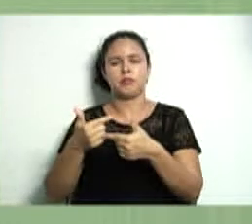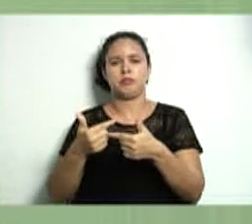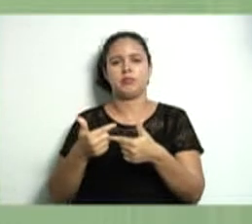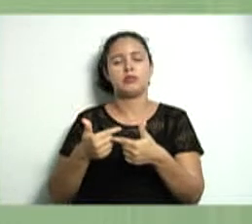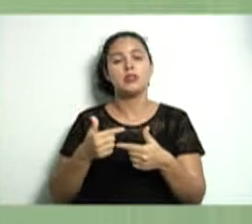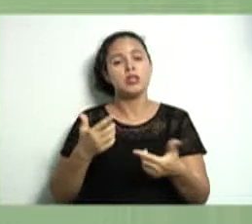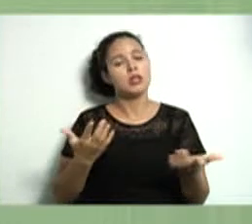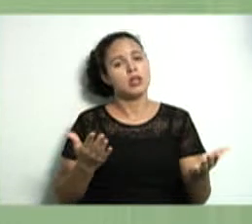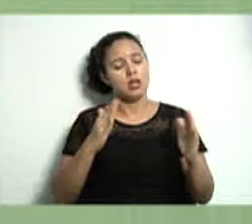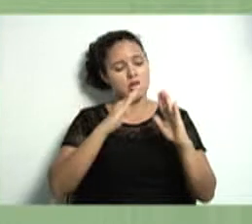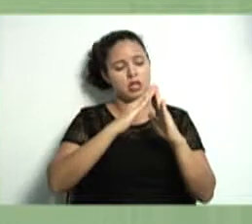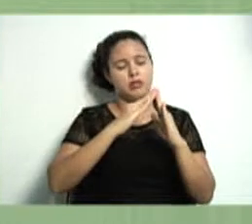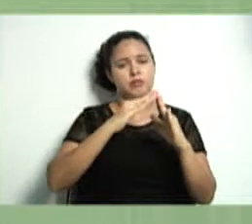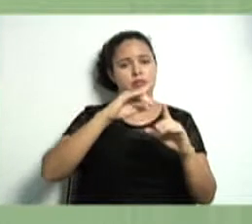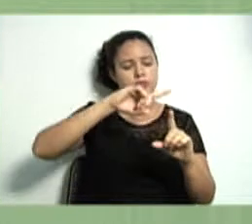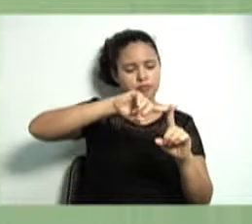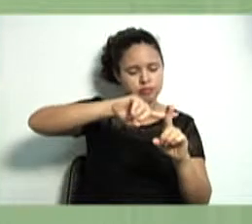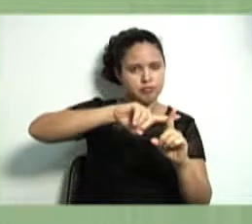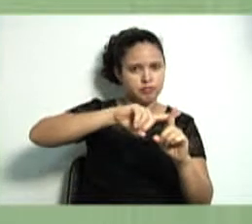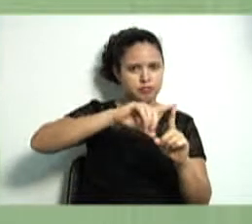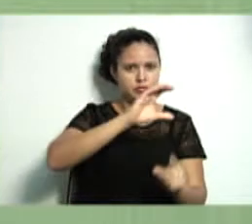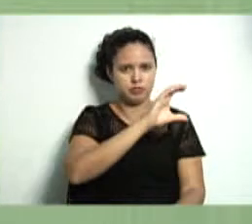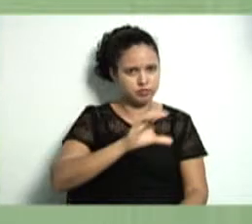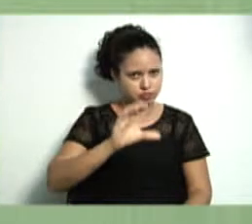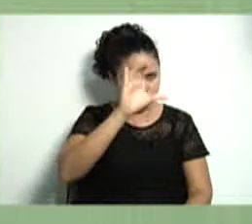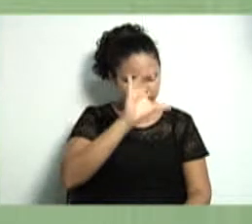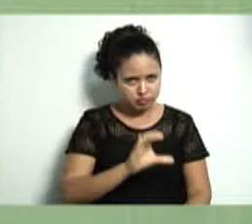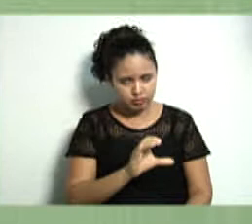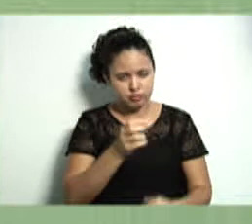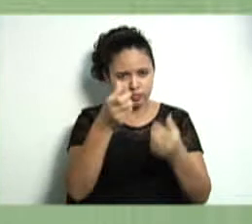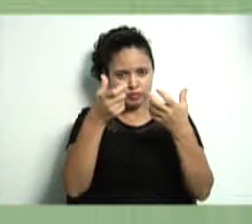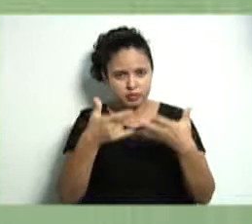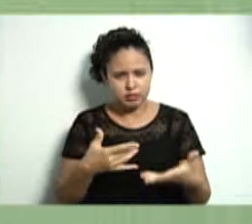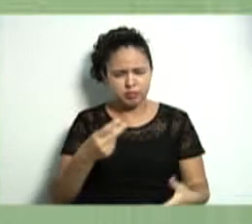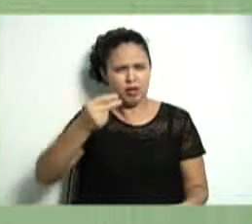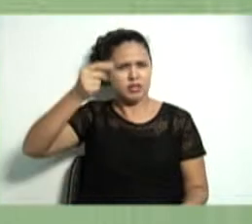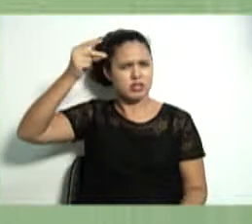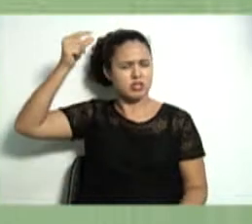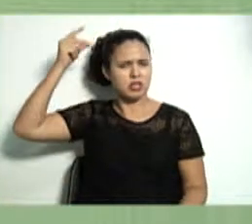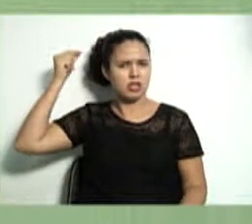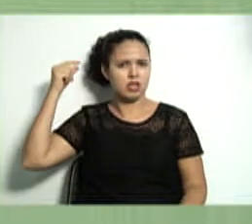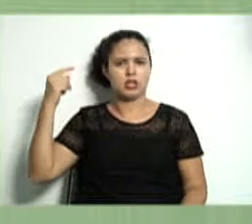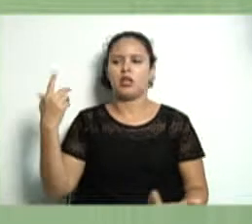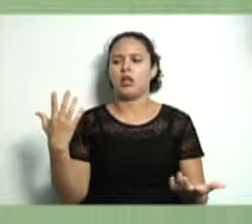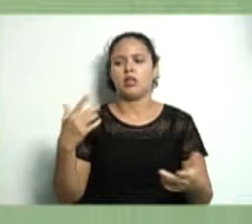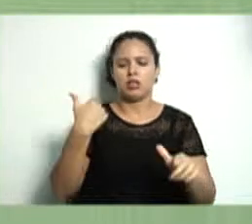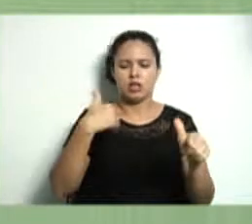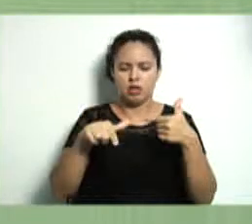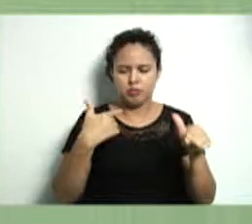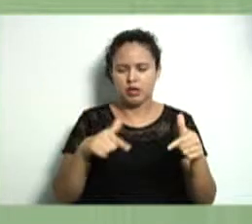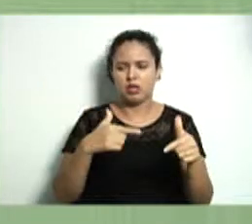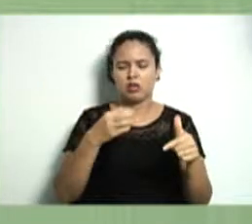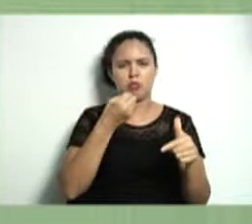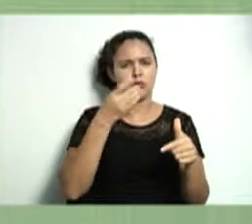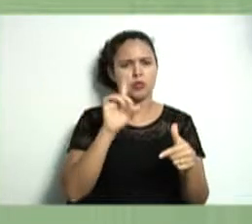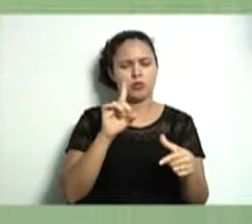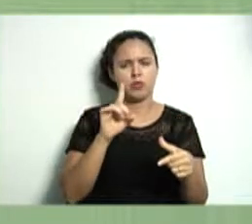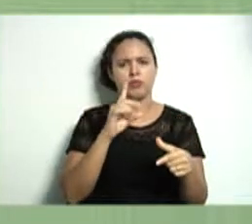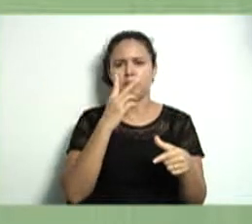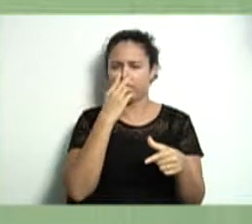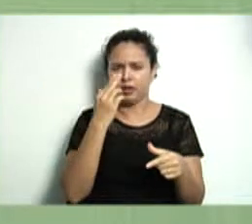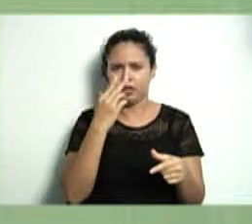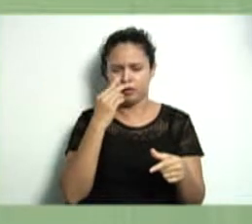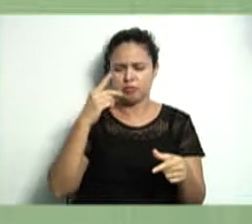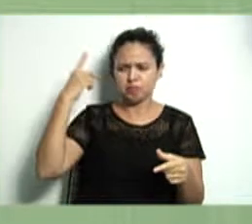dos homens, né? Então, no modo de produção, uma pessoa não era a dona da outra, mas existia também